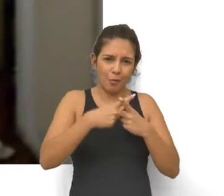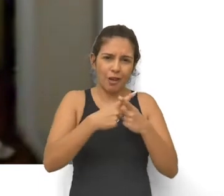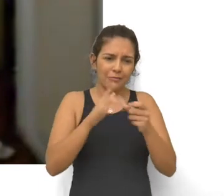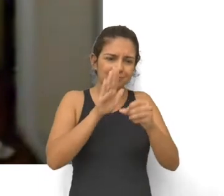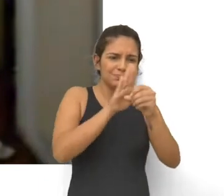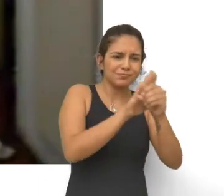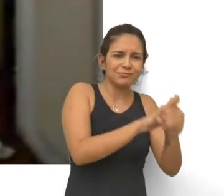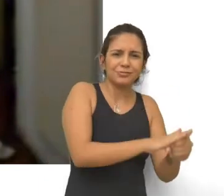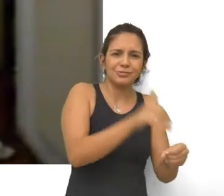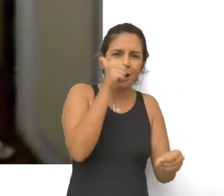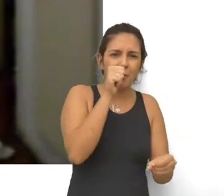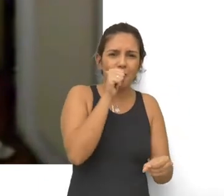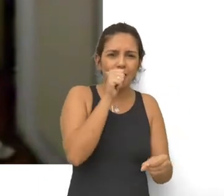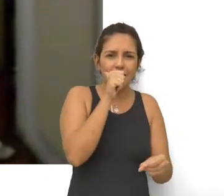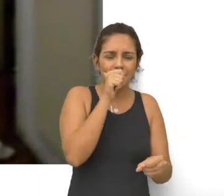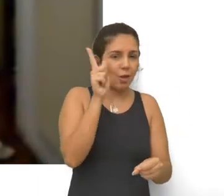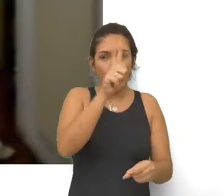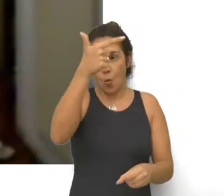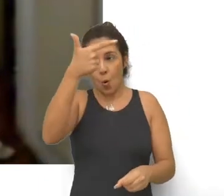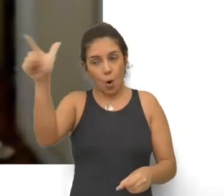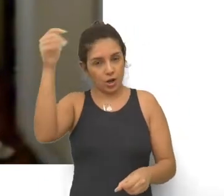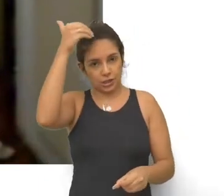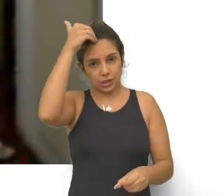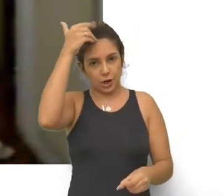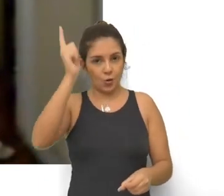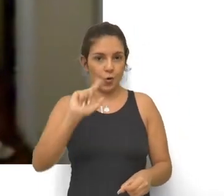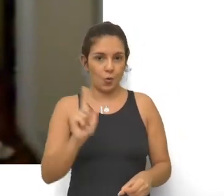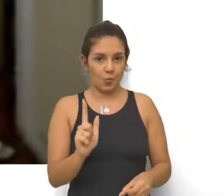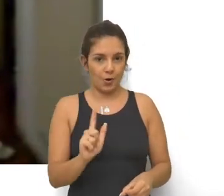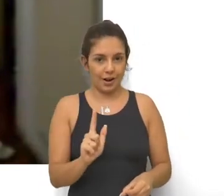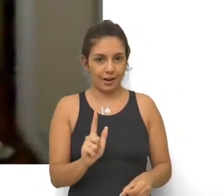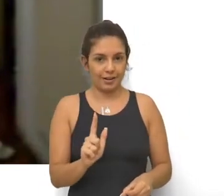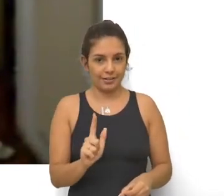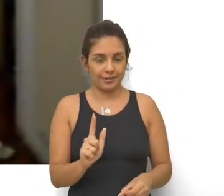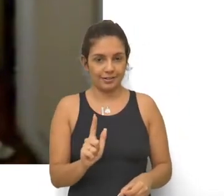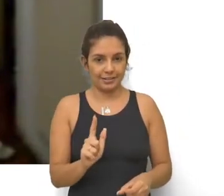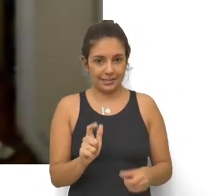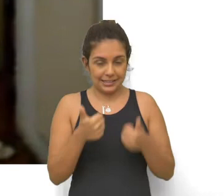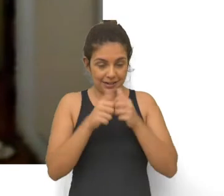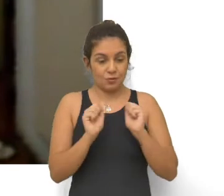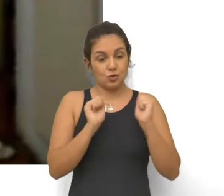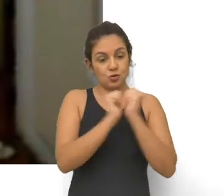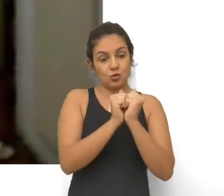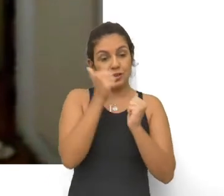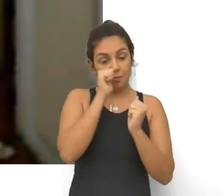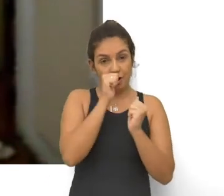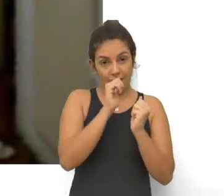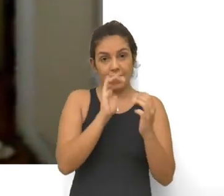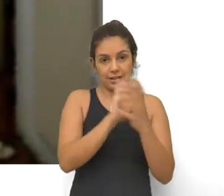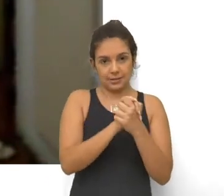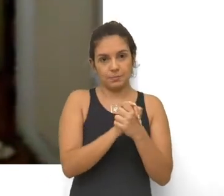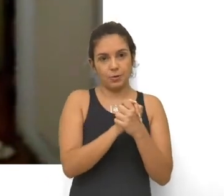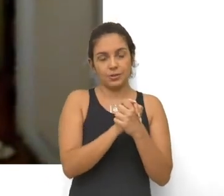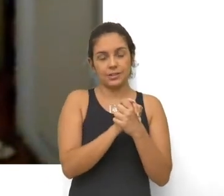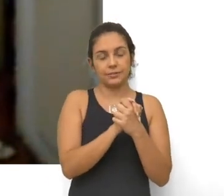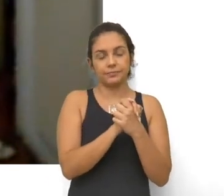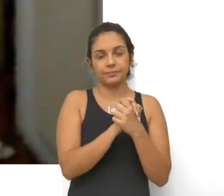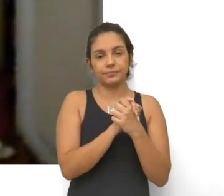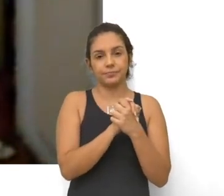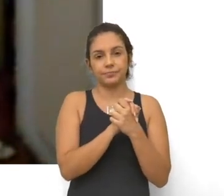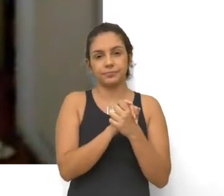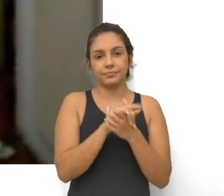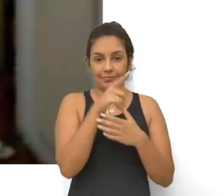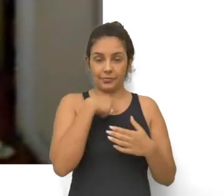tempo, ele não está culpando outra pessoa. Quer dizer, enquanto ele estava com a Madalena, e